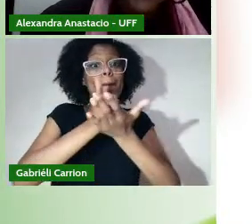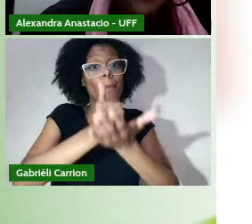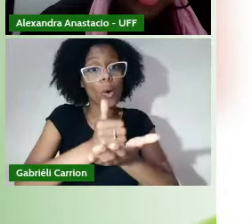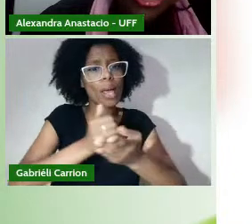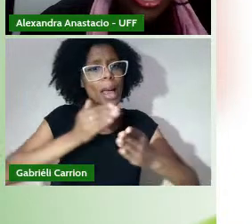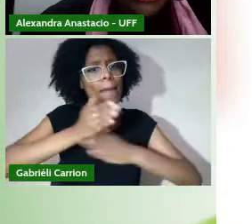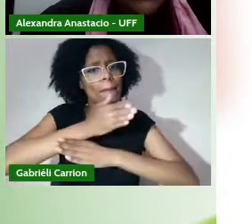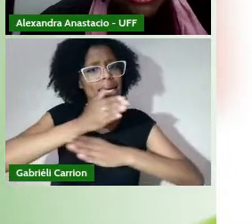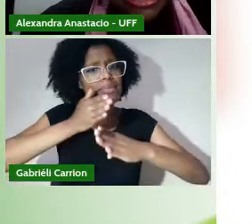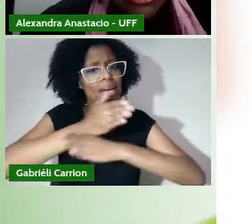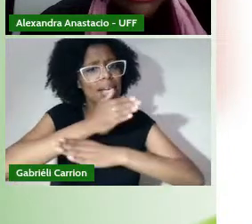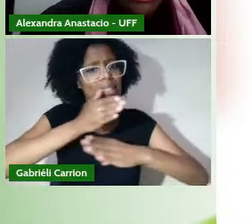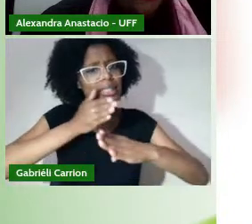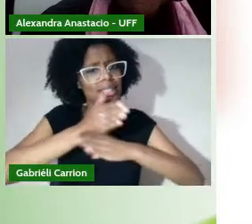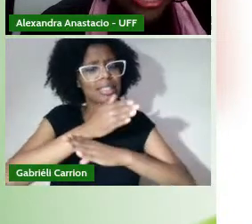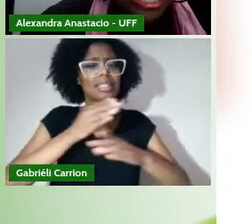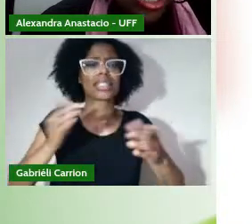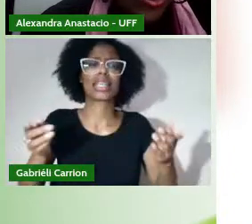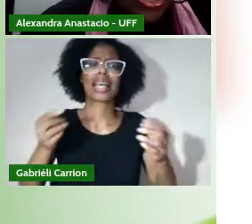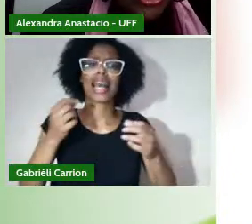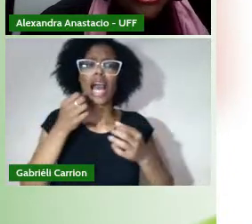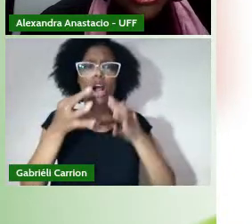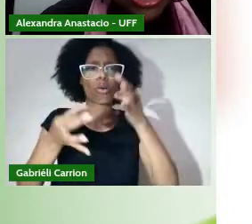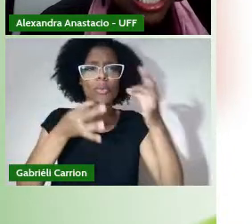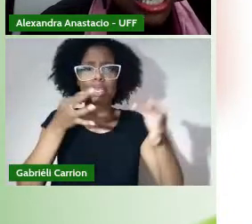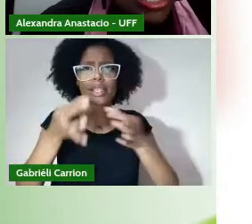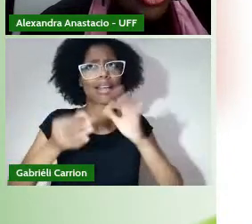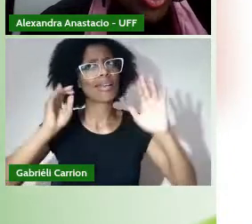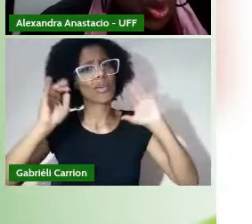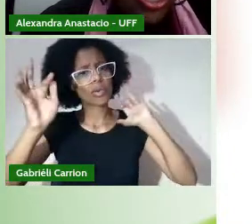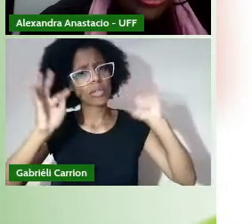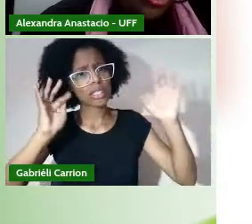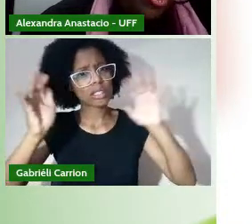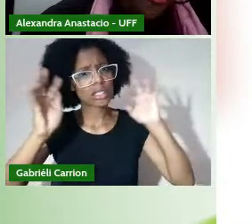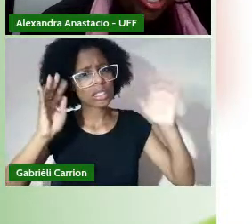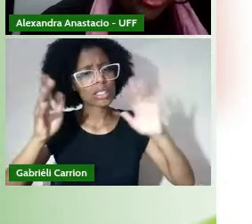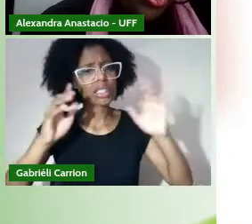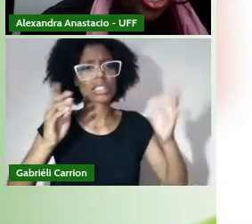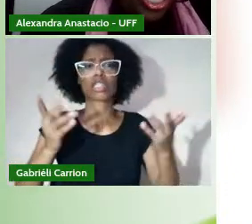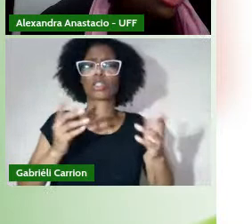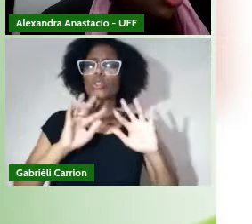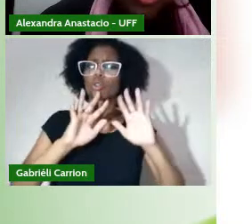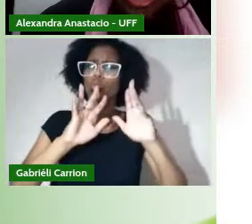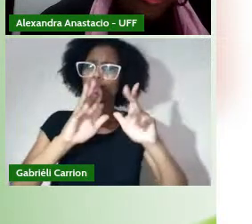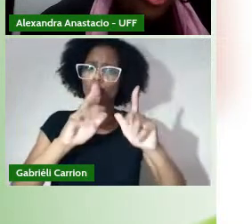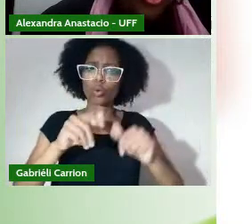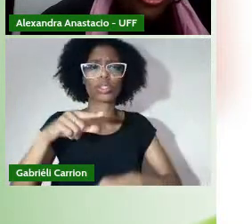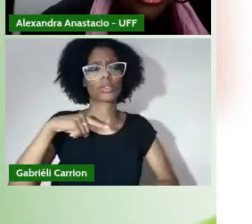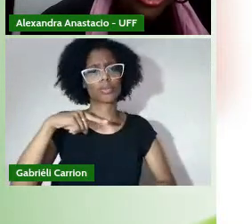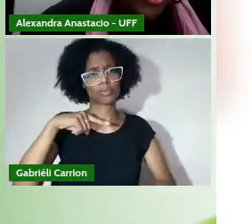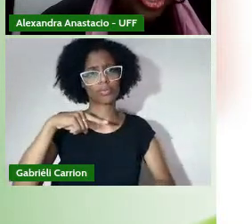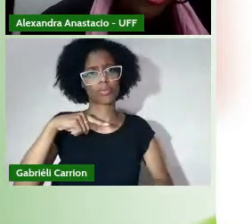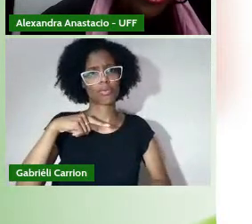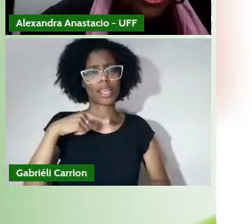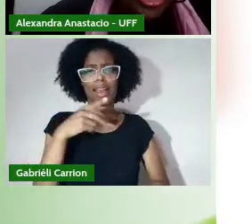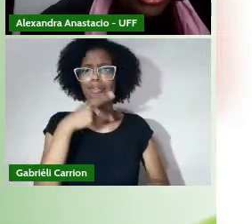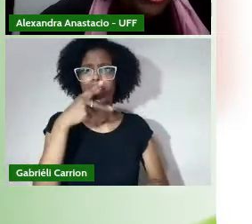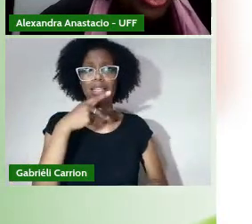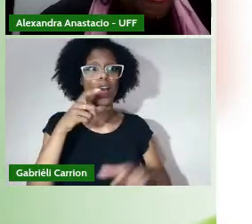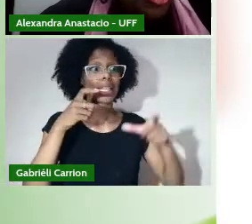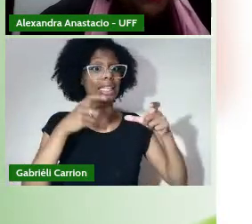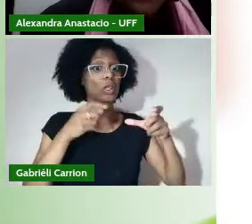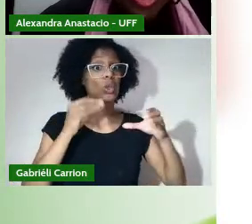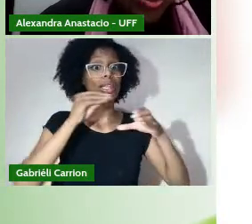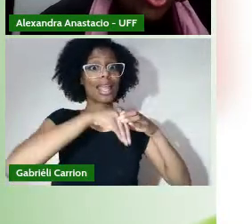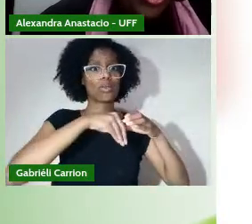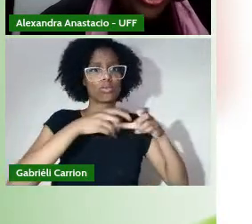participação ativa, a análise, a crítica, a reflexão. E esse exercício é em todas as esferas. A gente não está falando só da sala de aula. A gente